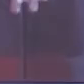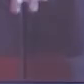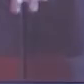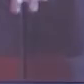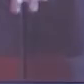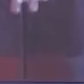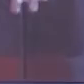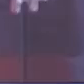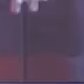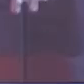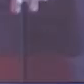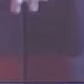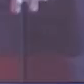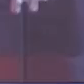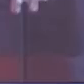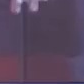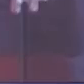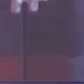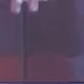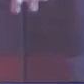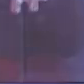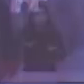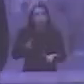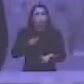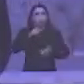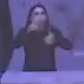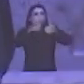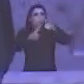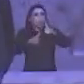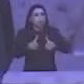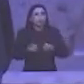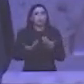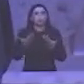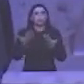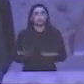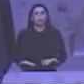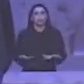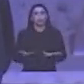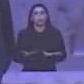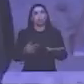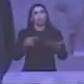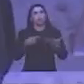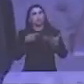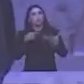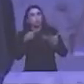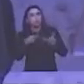Será, Chico Existe... Sá? O Aras, sim. Eu Existe... acredito na nova direção,